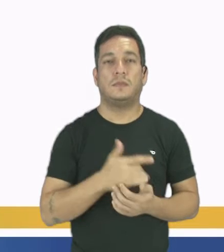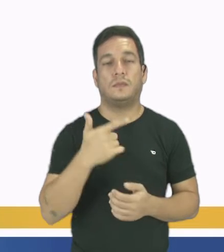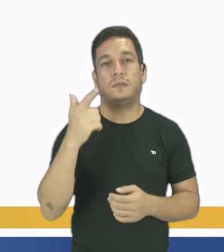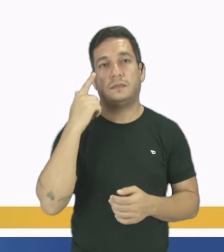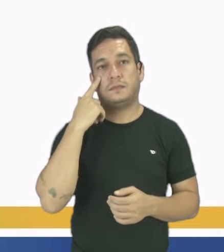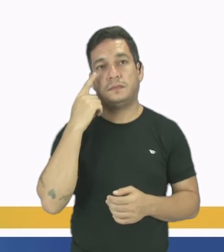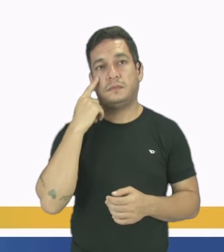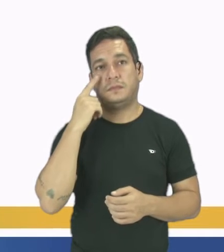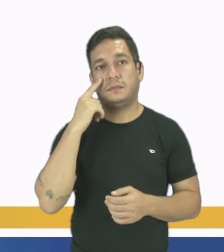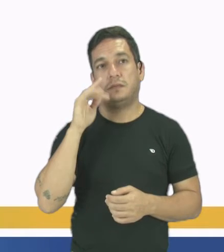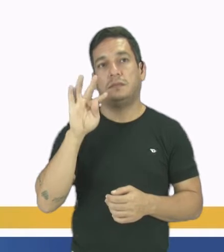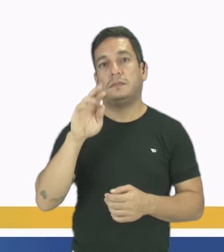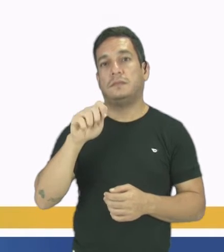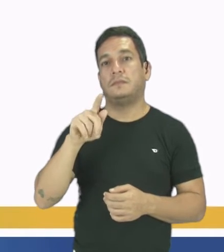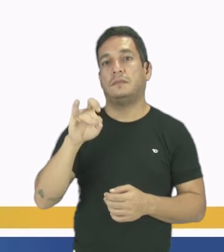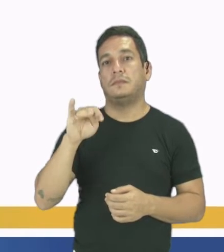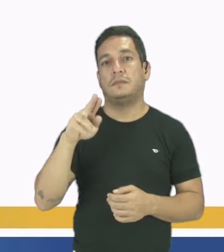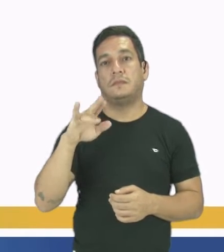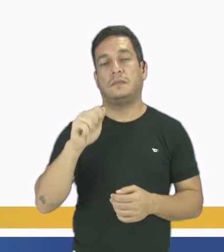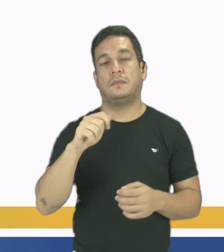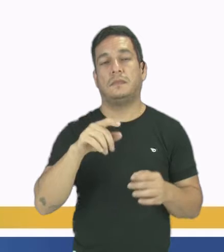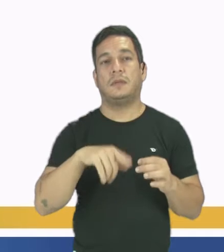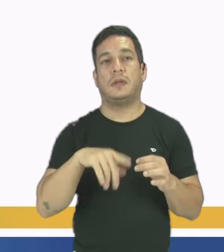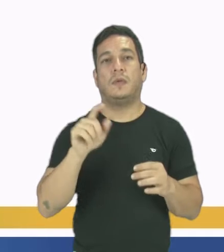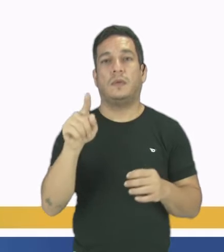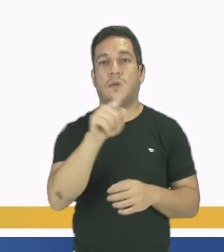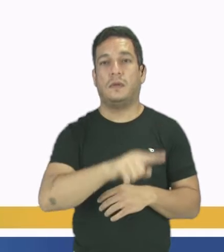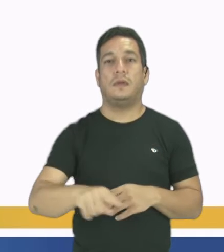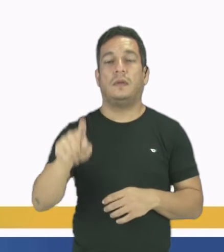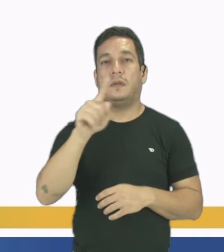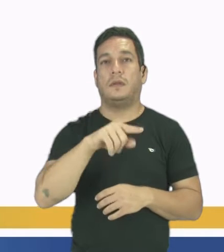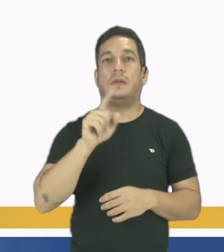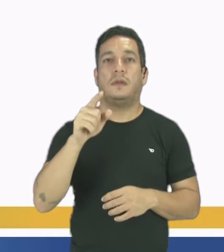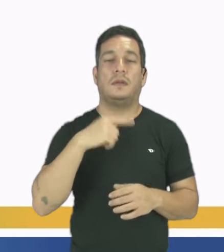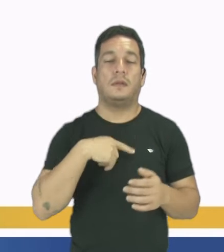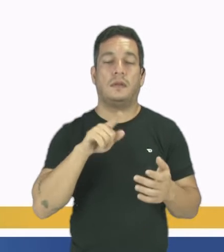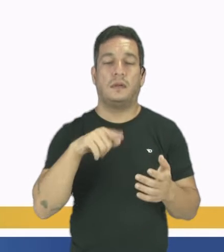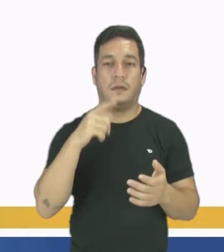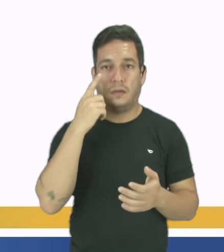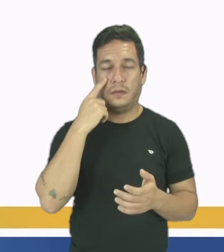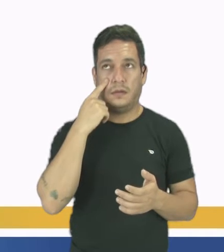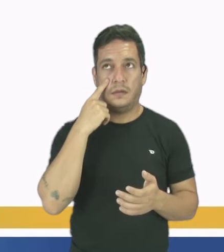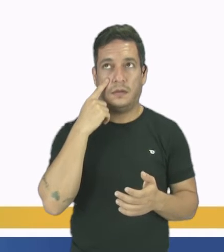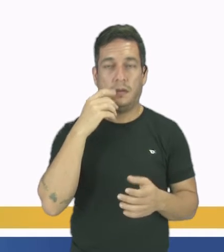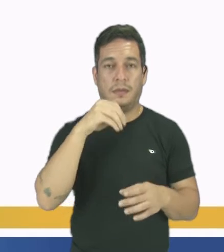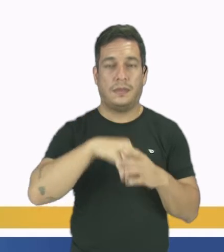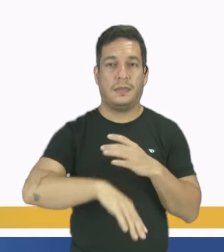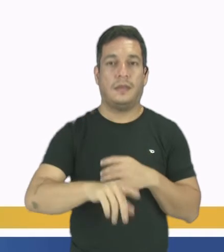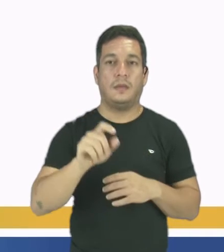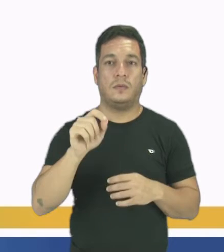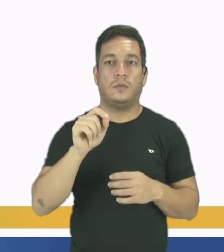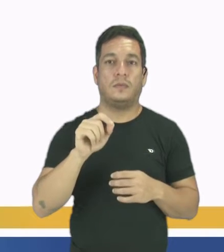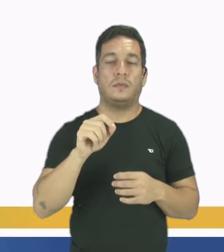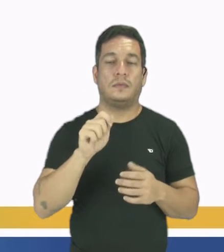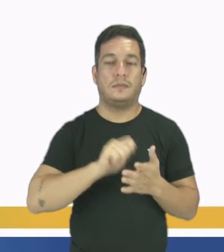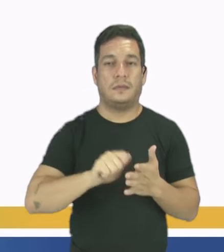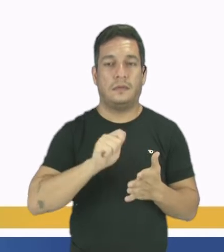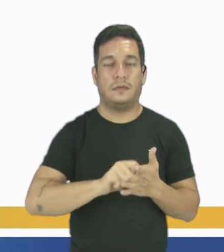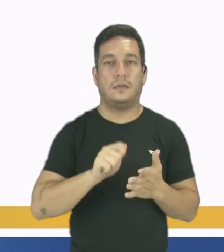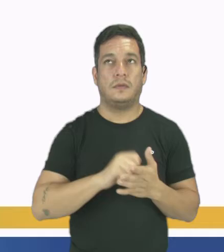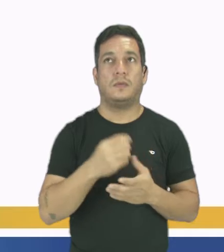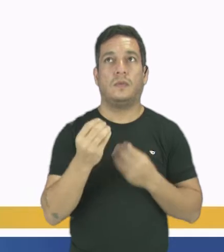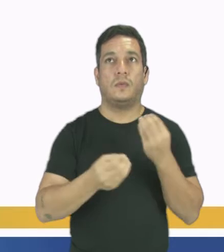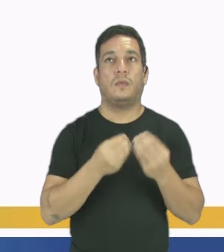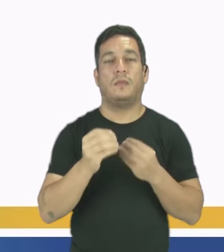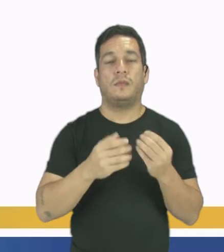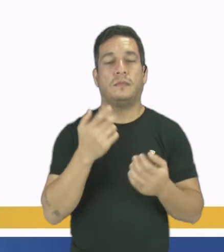de tangenciamento de circunferência é quando uma está inscrita dentro da outra, de forma